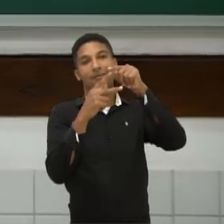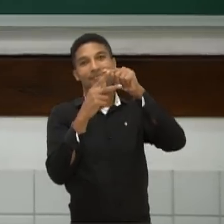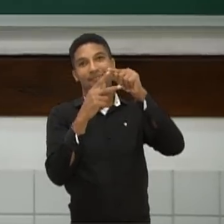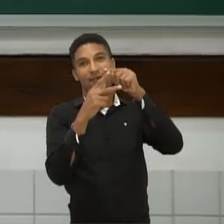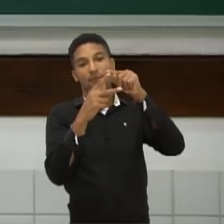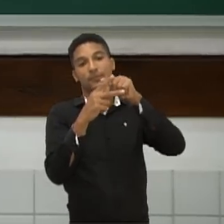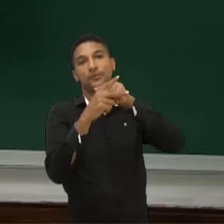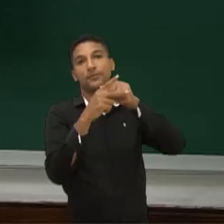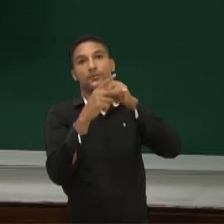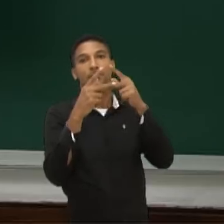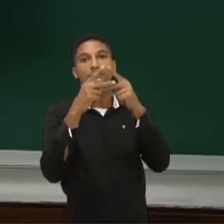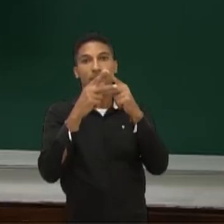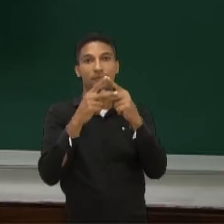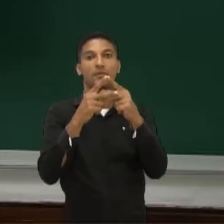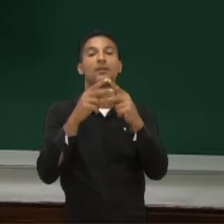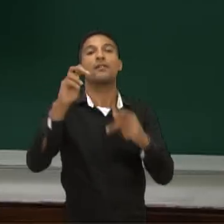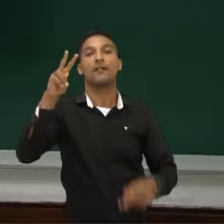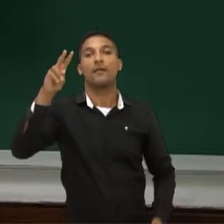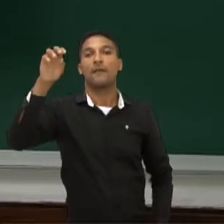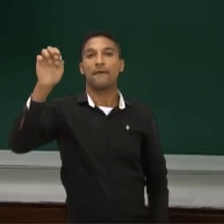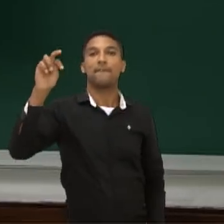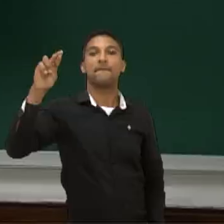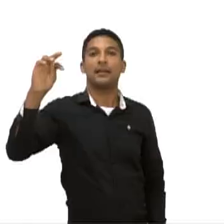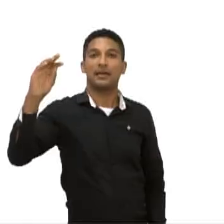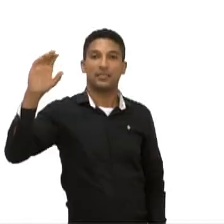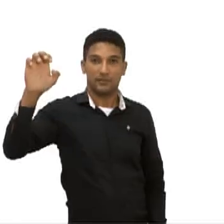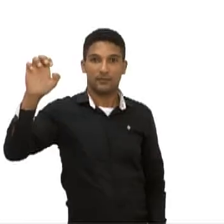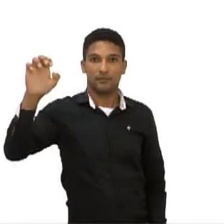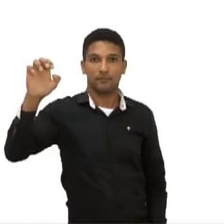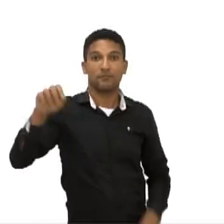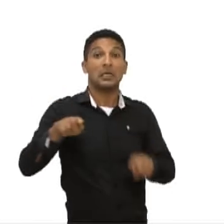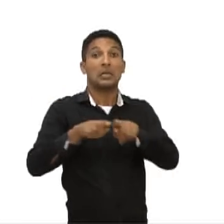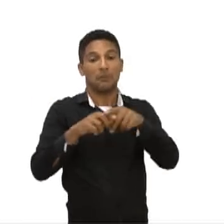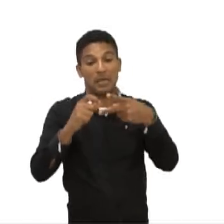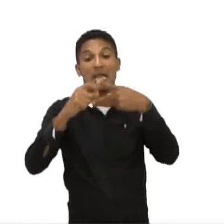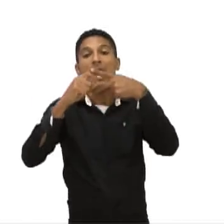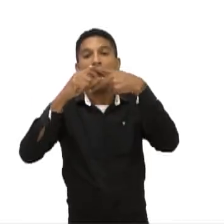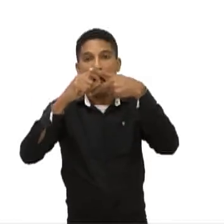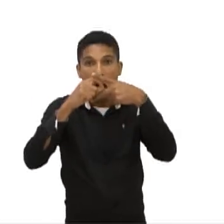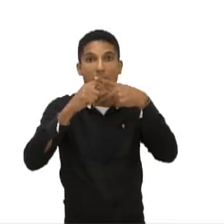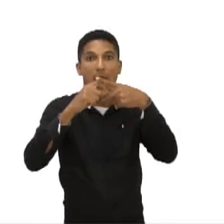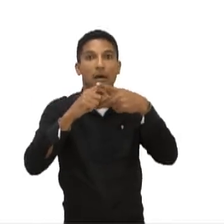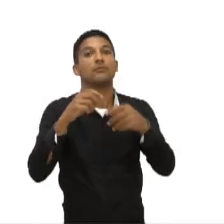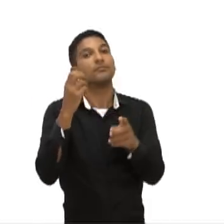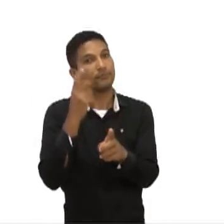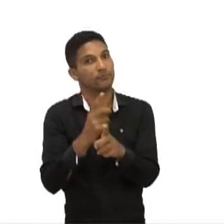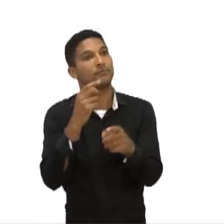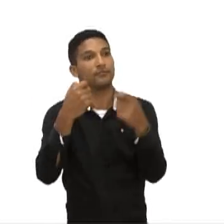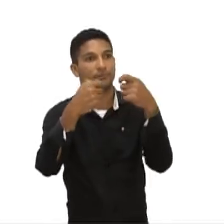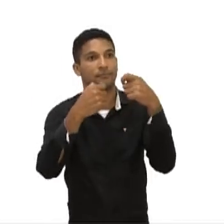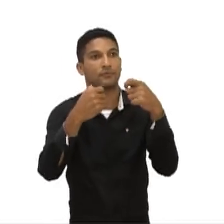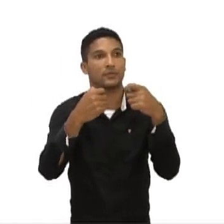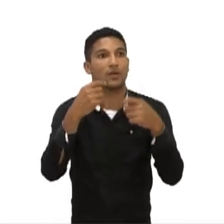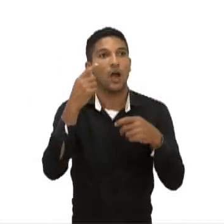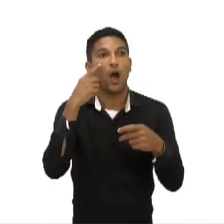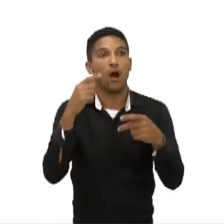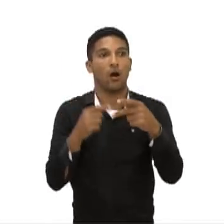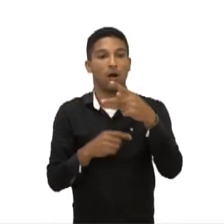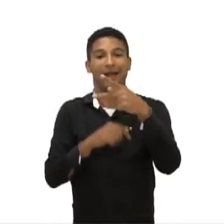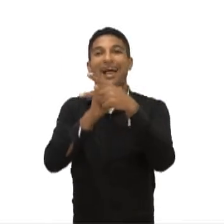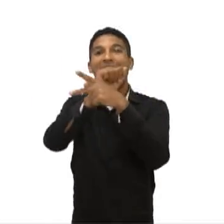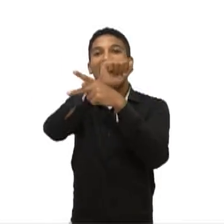bom? Então, olha só, quais vértices que eu tenho aqui? Olha só, eu tenho o vértice A, eu tenho o